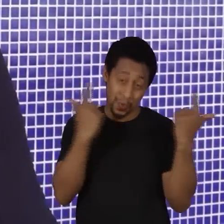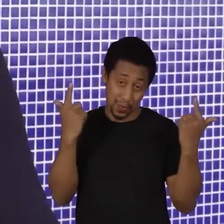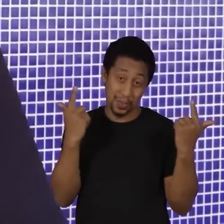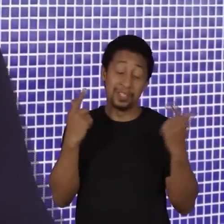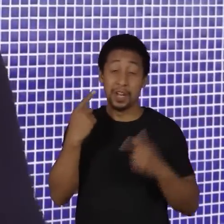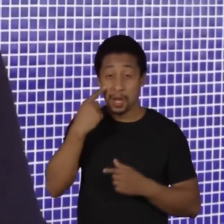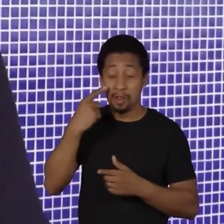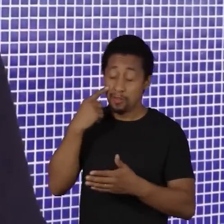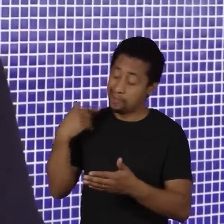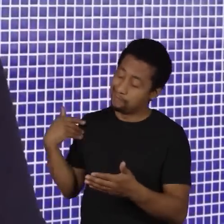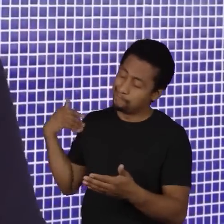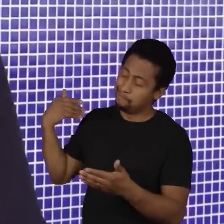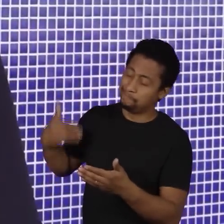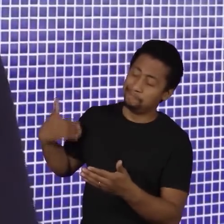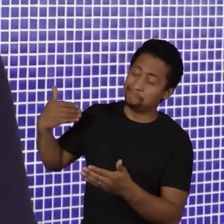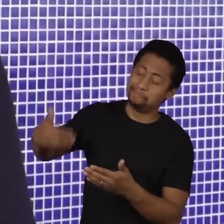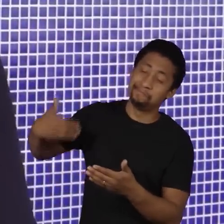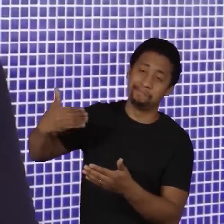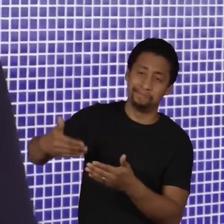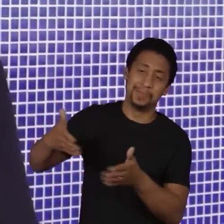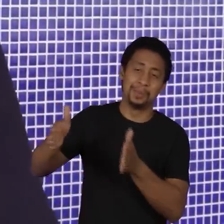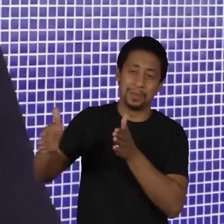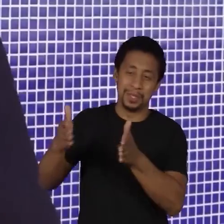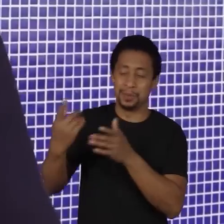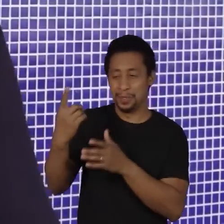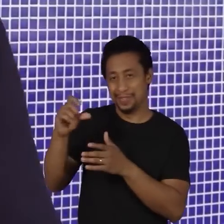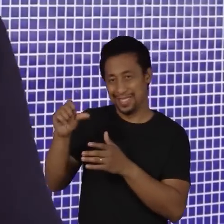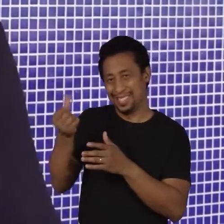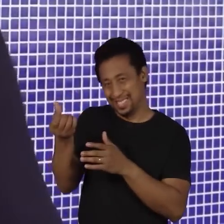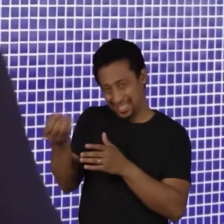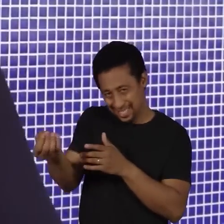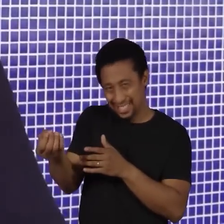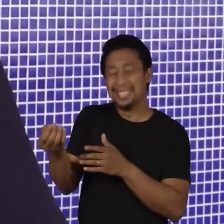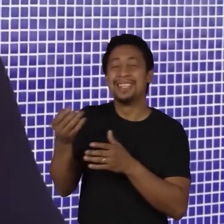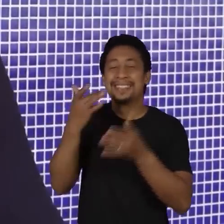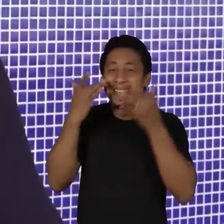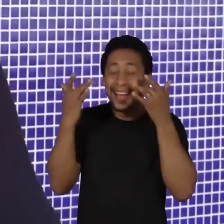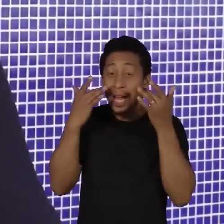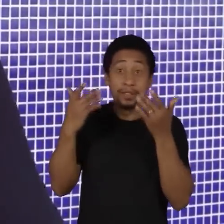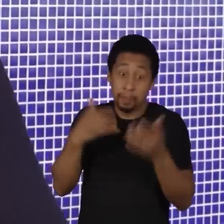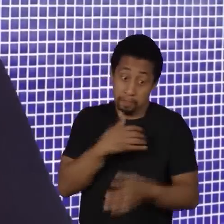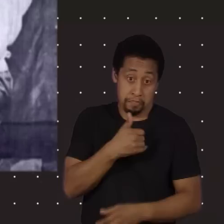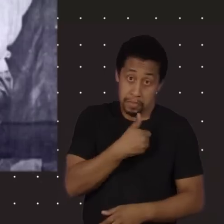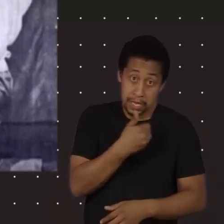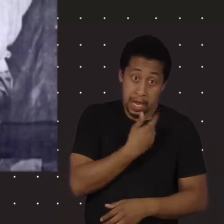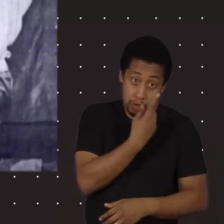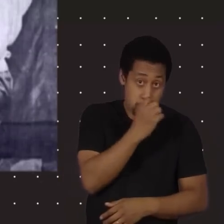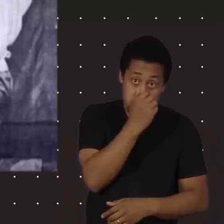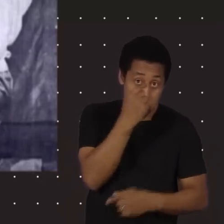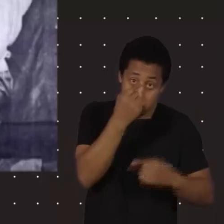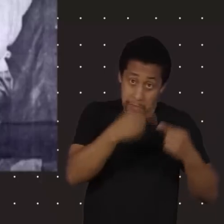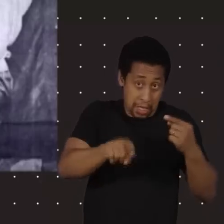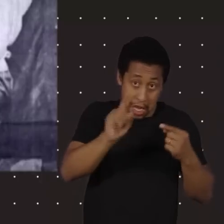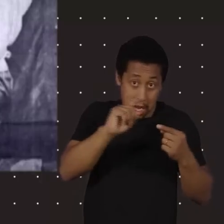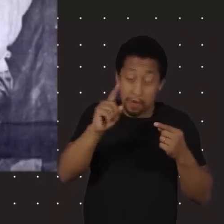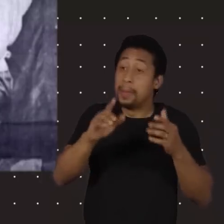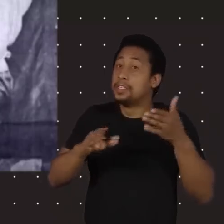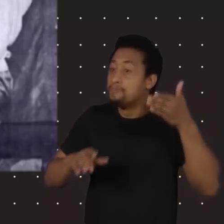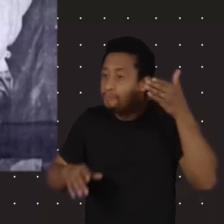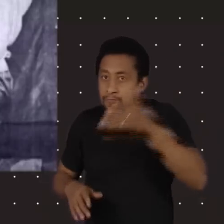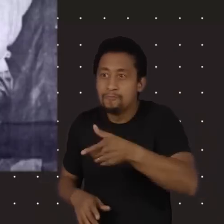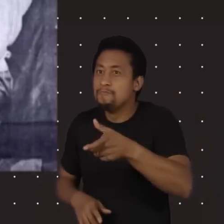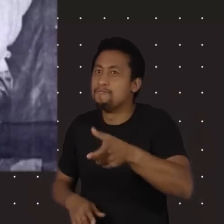toda a efervescência do teatro dos anos 60, coisa que eu não teria idade para ver, as coisas do Arena.